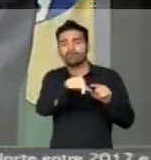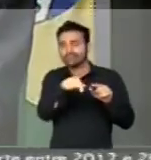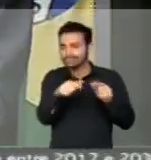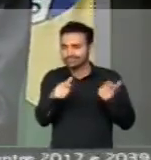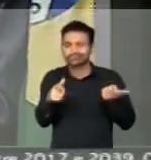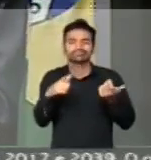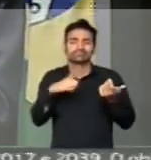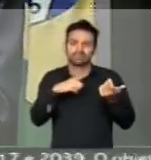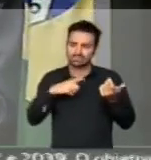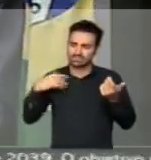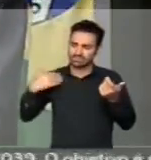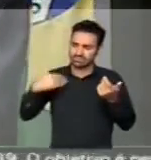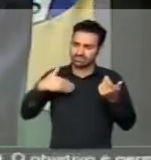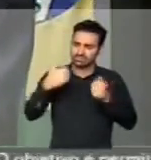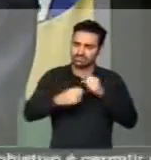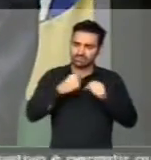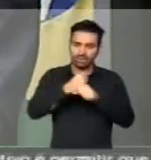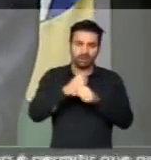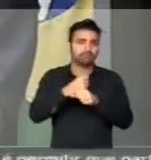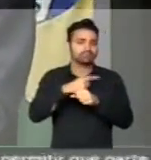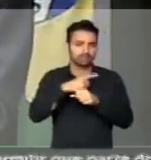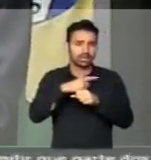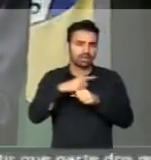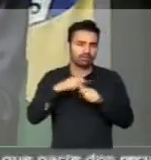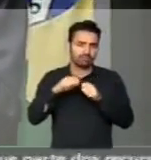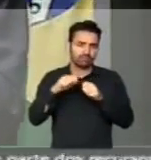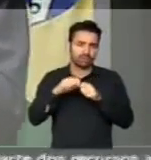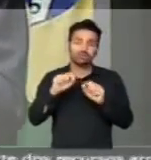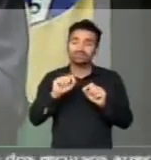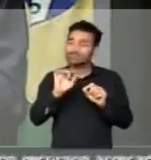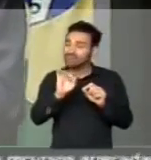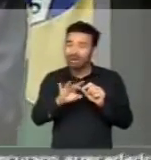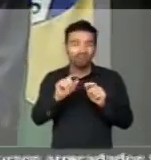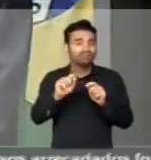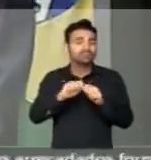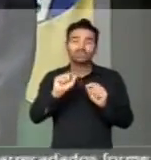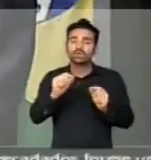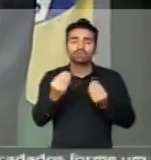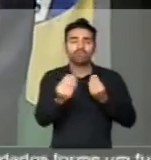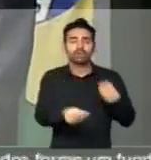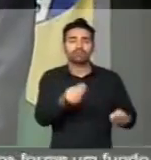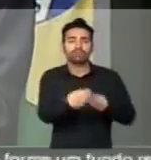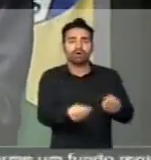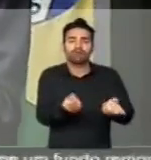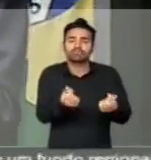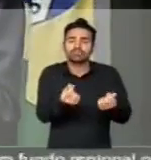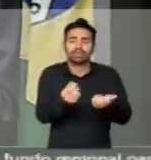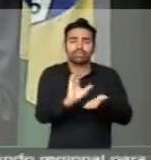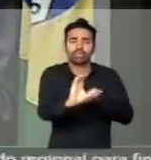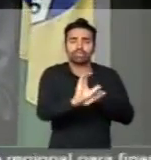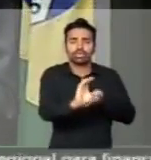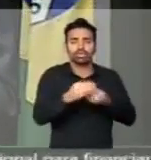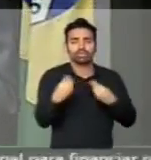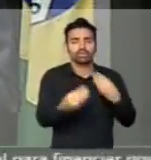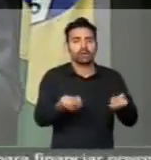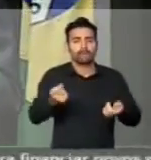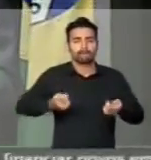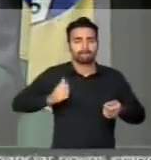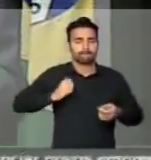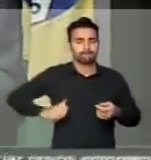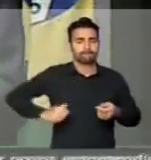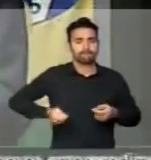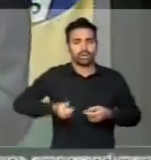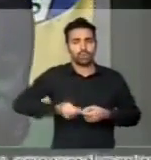nos últimos anos, baseada em mero assistencialismo e na distribuição de bolsas, já se